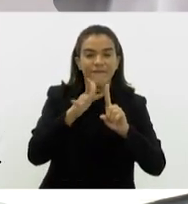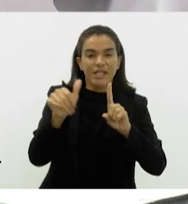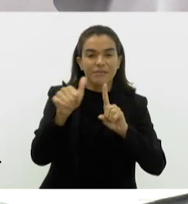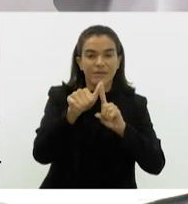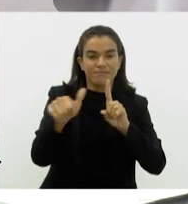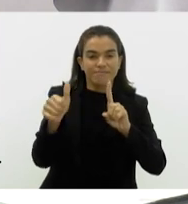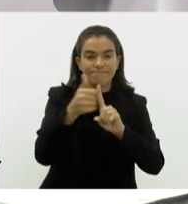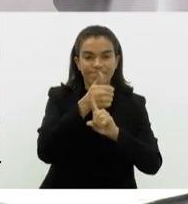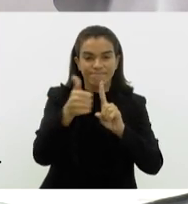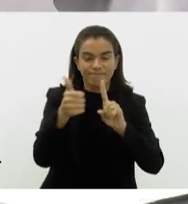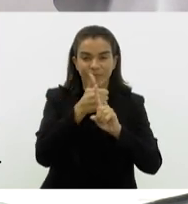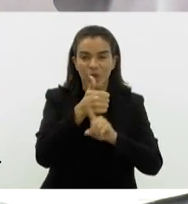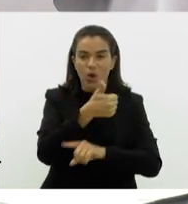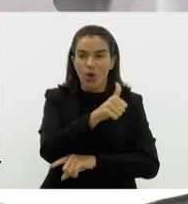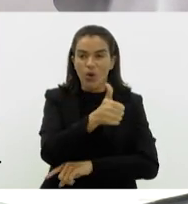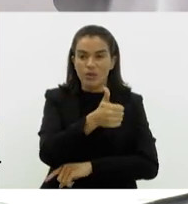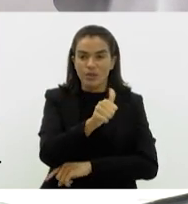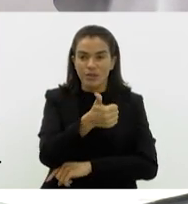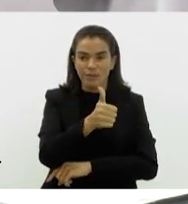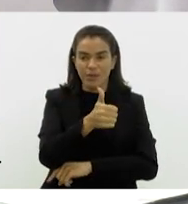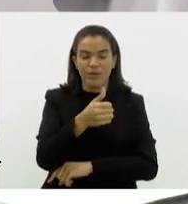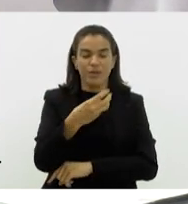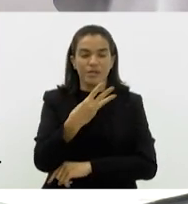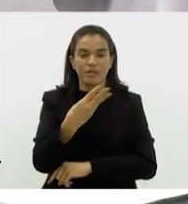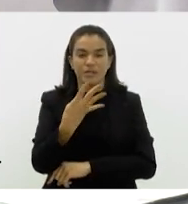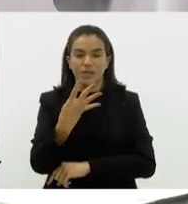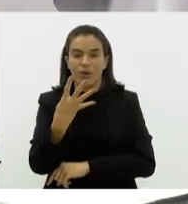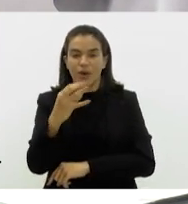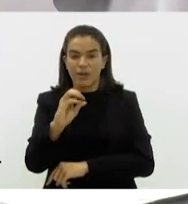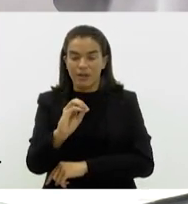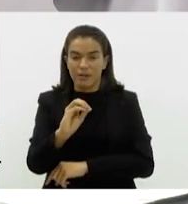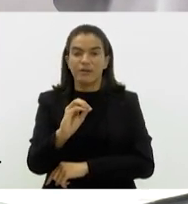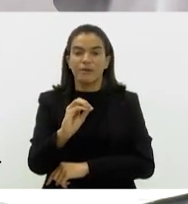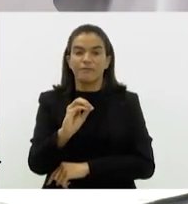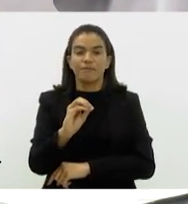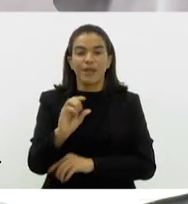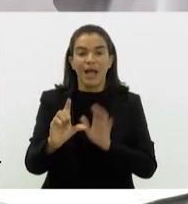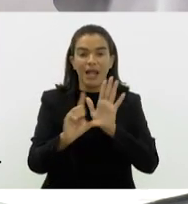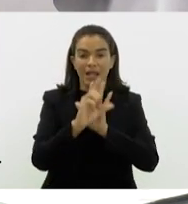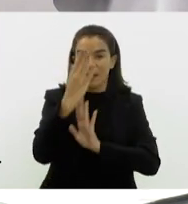Federal 11.340, de 7 de agosto de 2006,